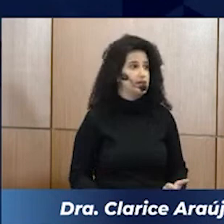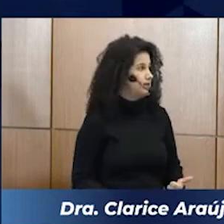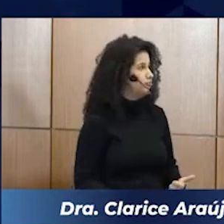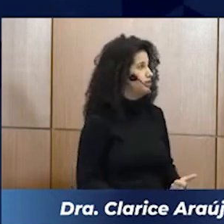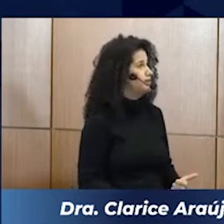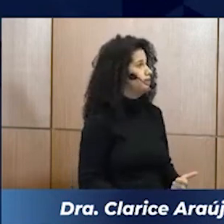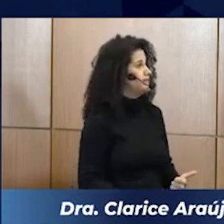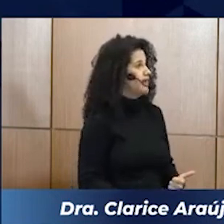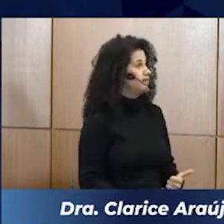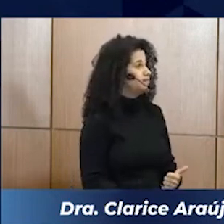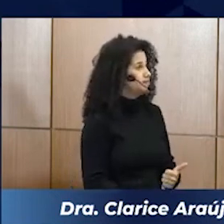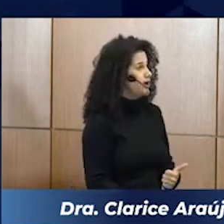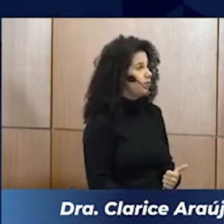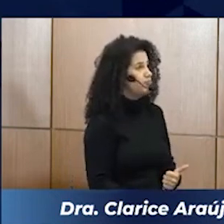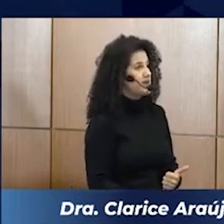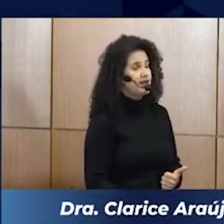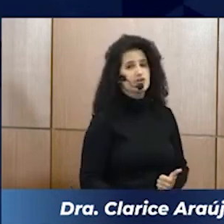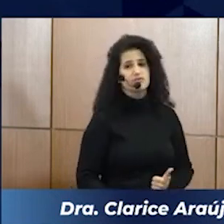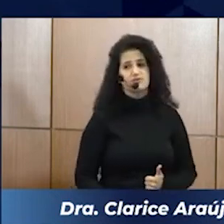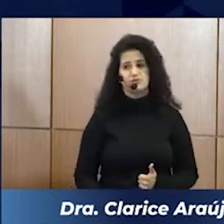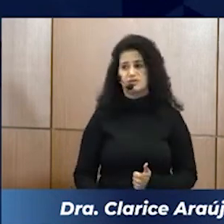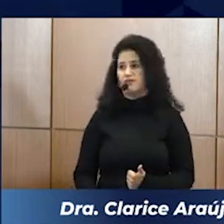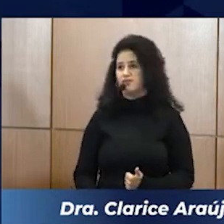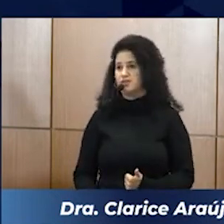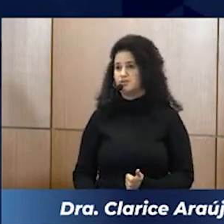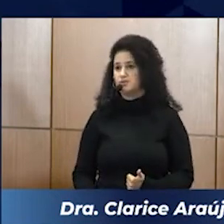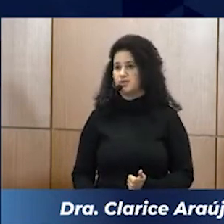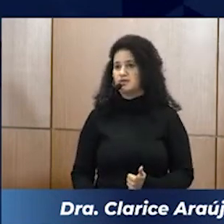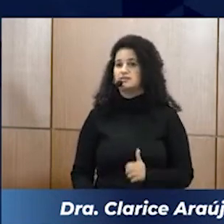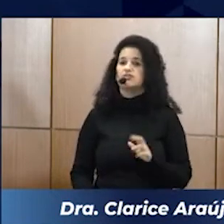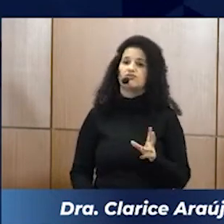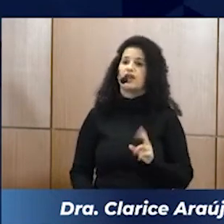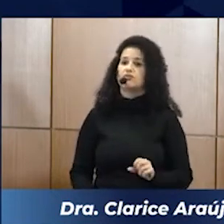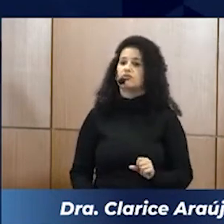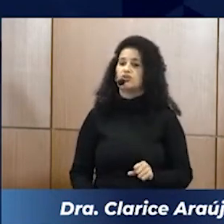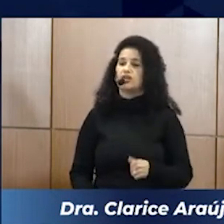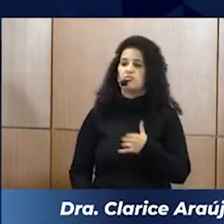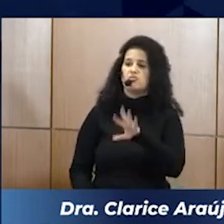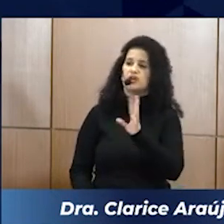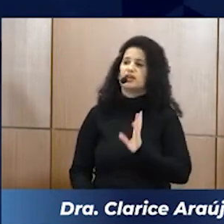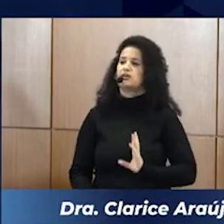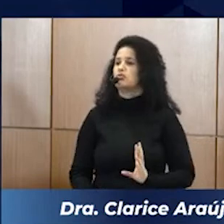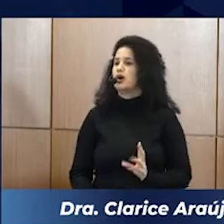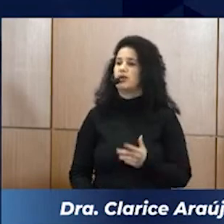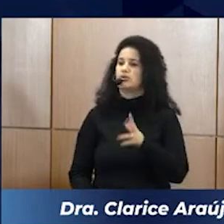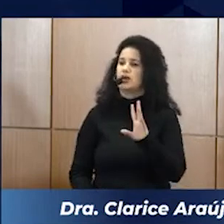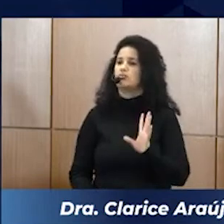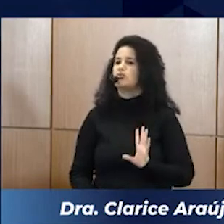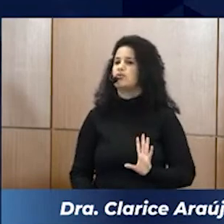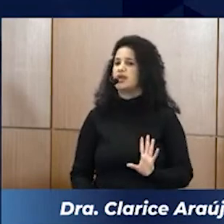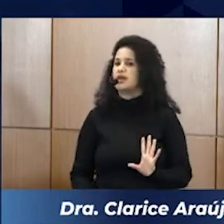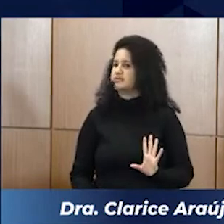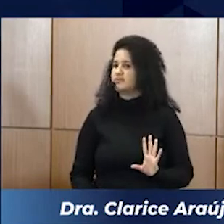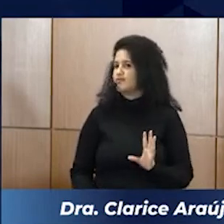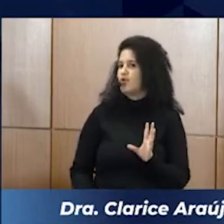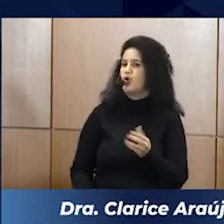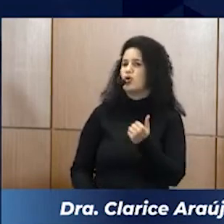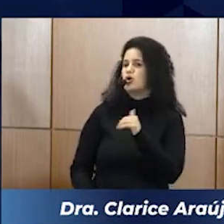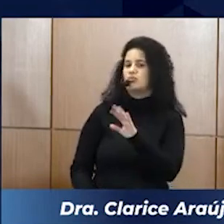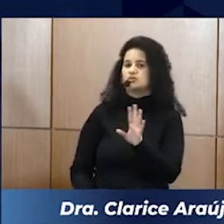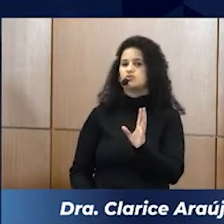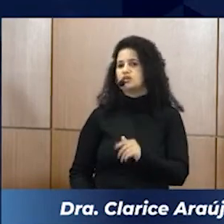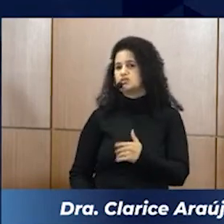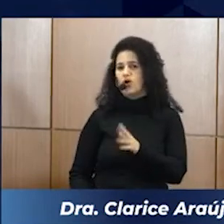de equipe. Né? Se é uma prática do seu serviço, se tiver reunião de equipe, por que, que numa reunião por mês, se